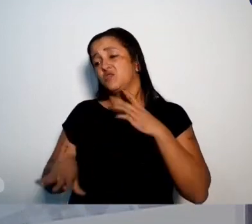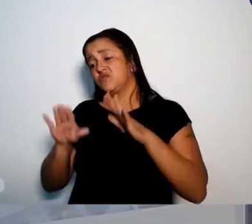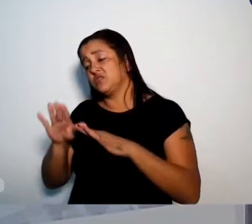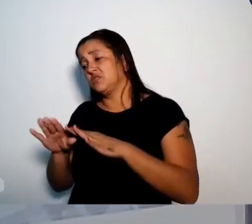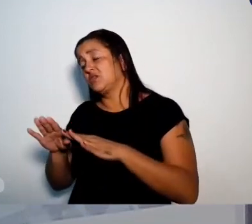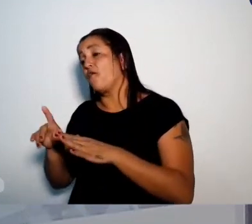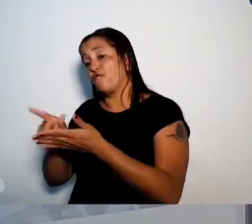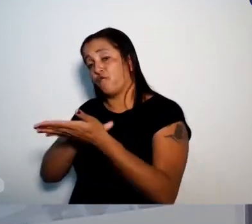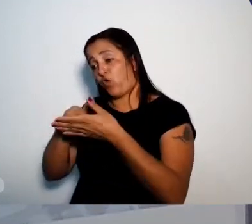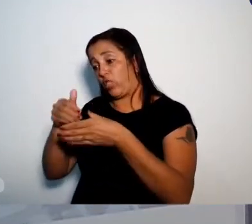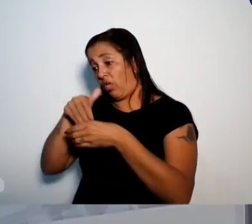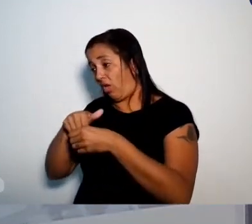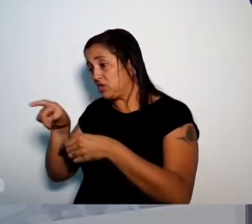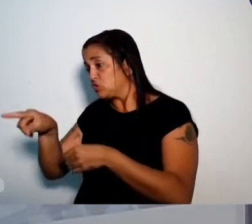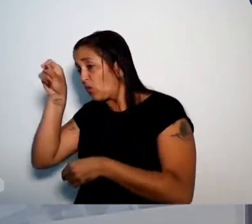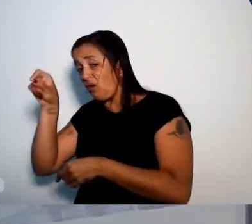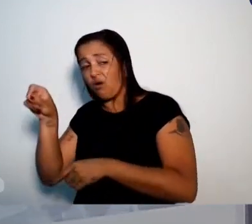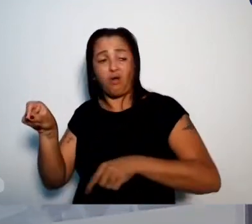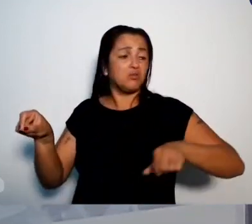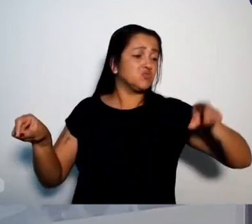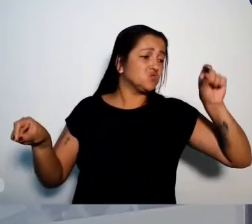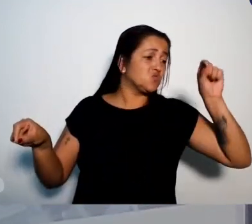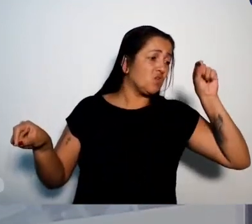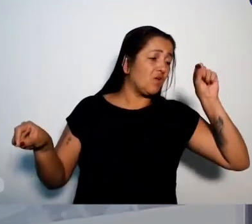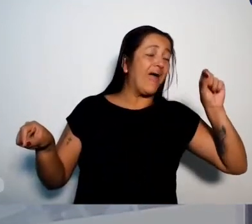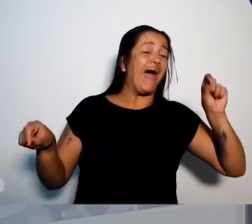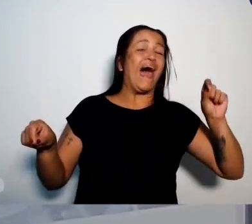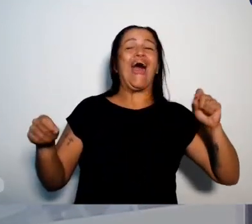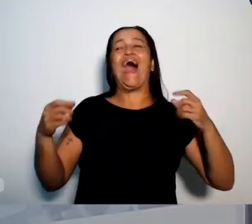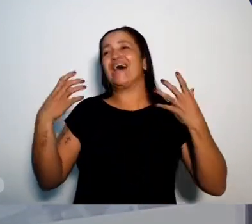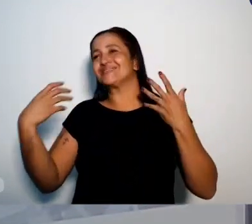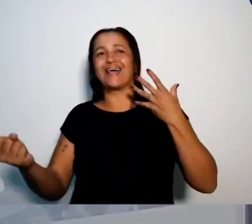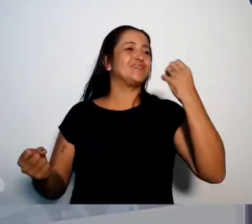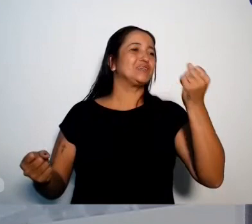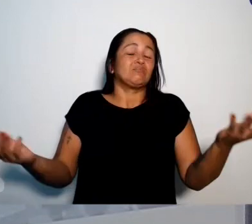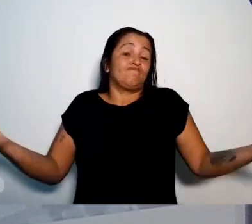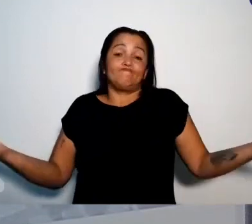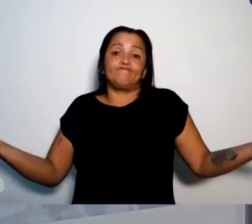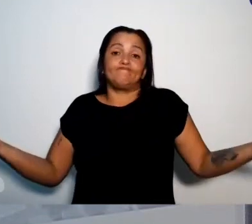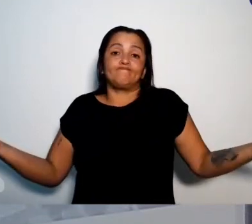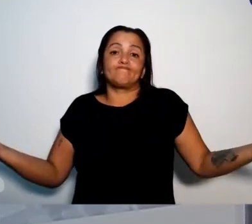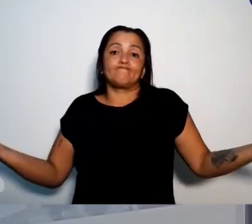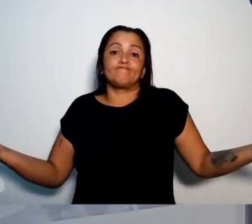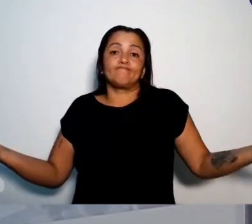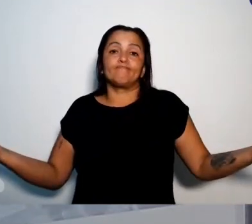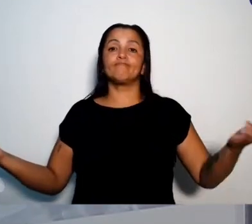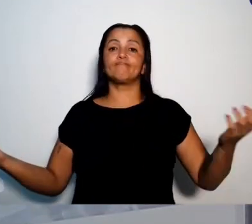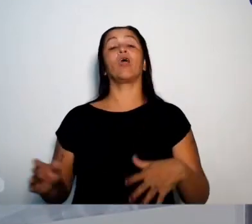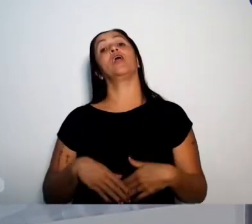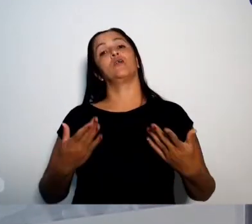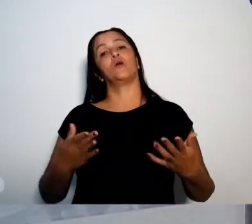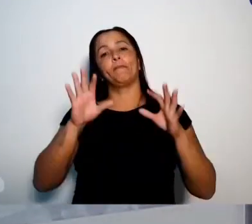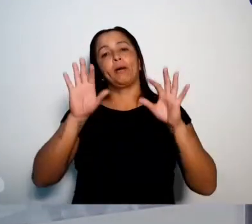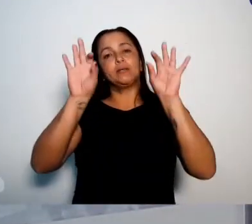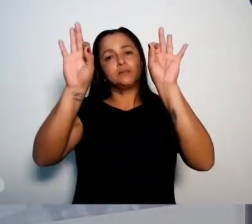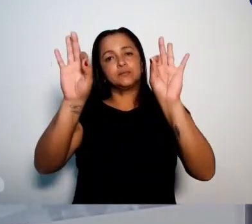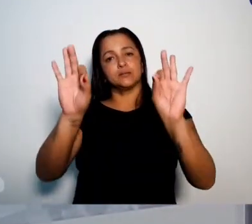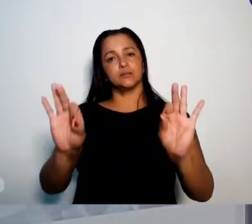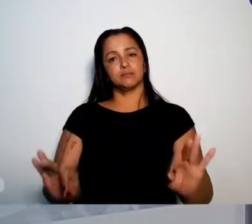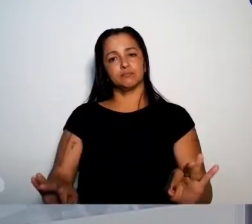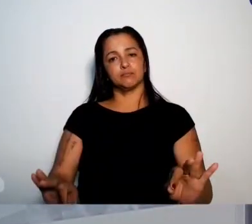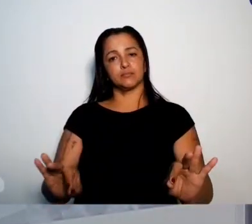as pessoas, ou do lado que desagrada. Então, mas tenho certeza que eu fiz da melhor